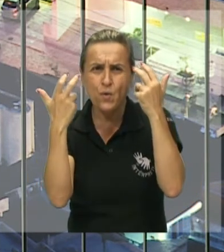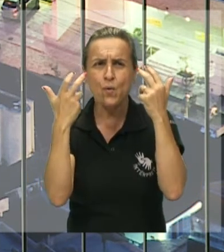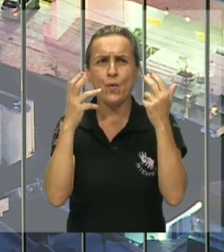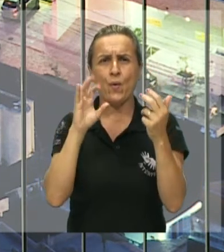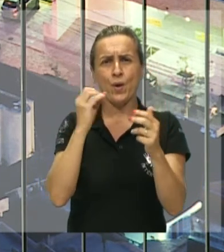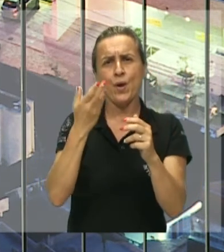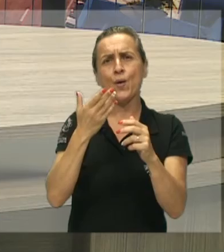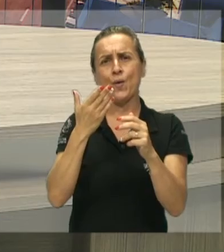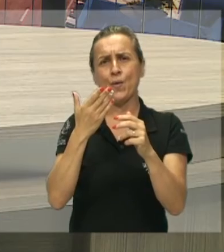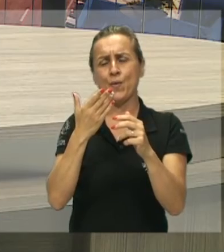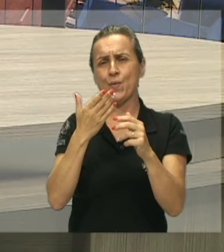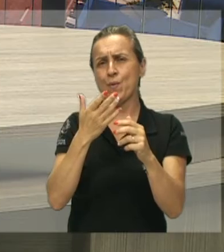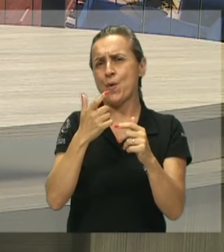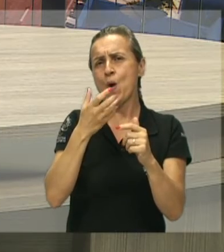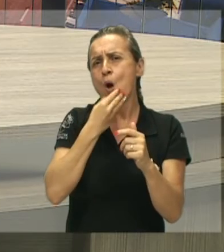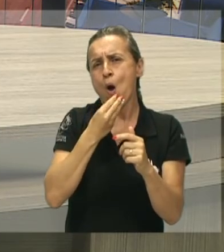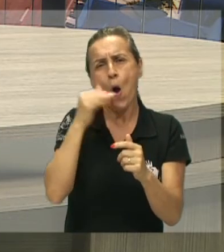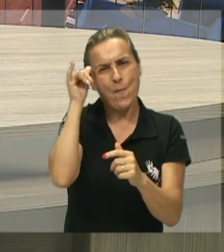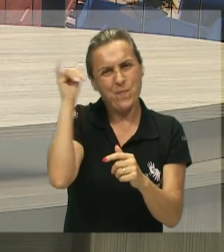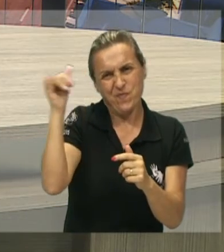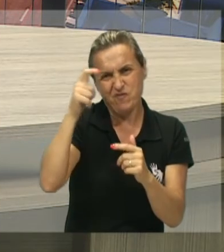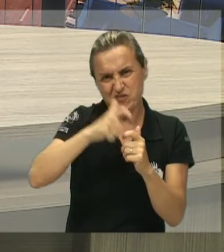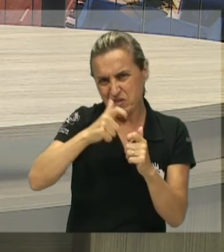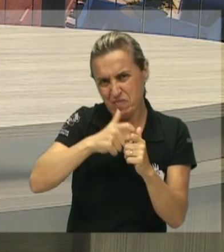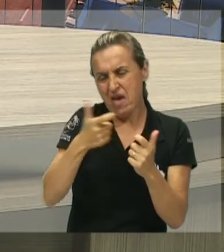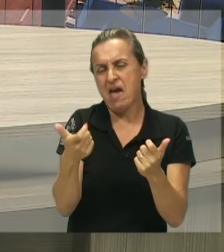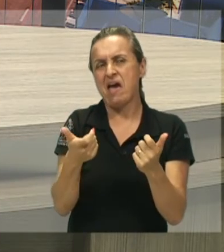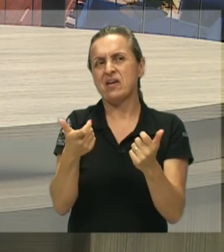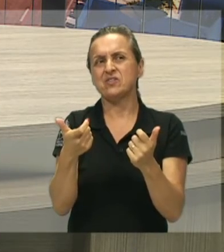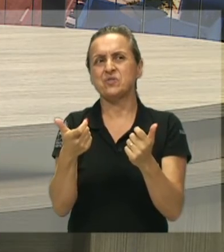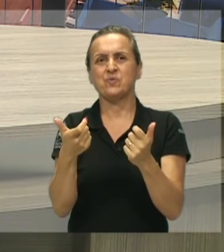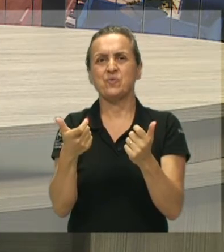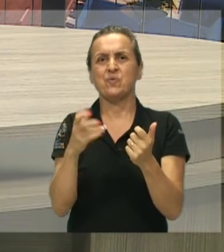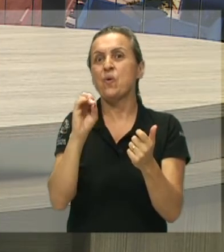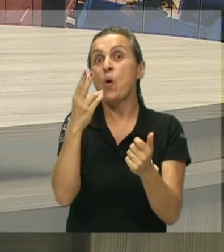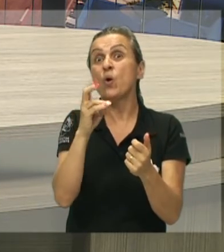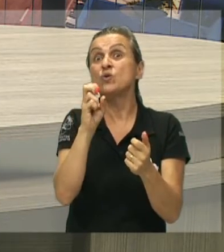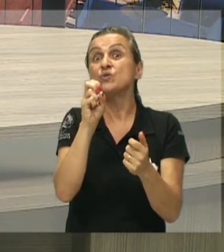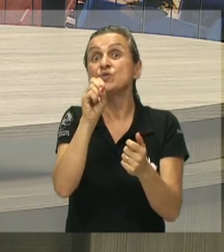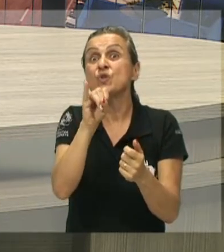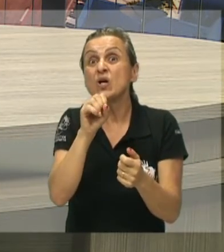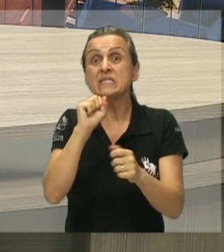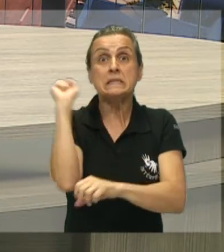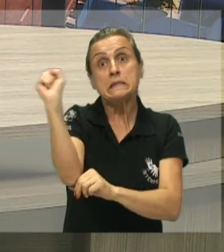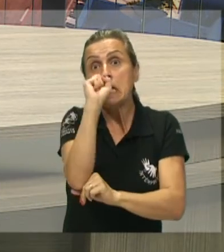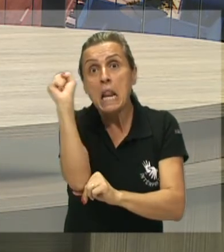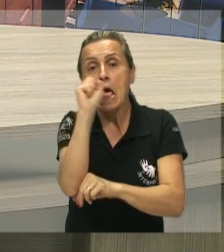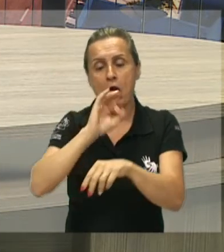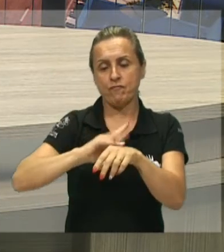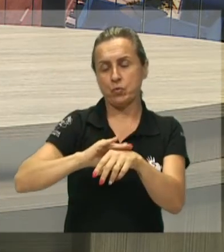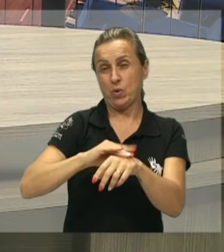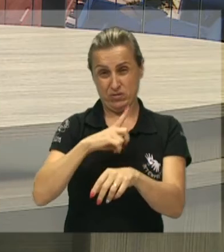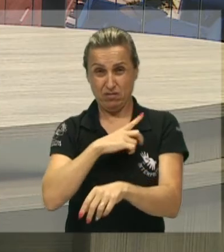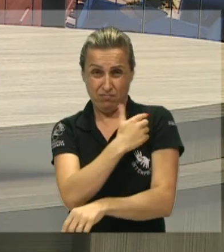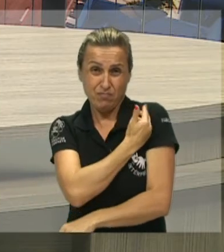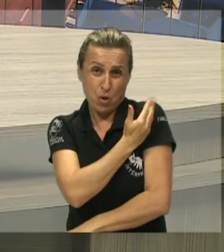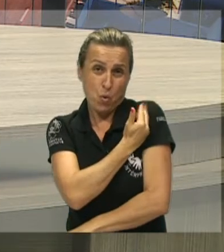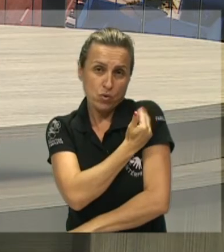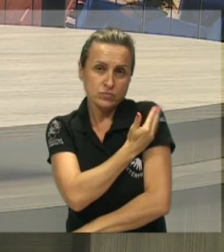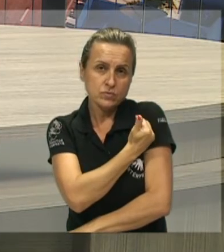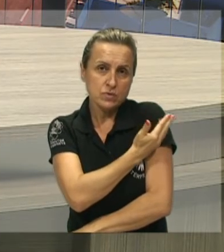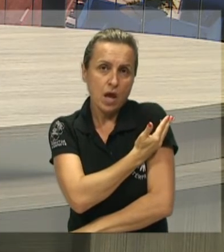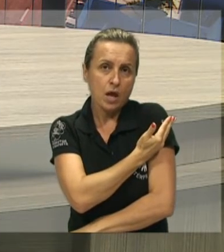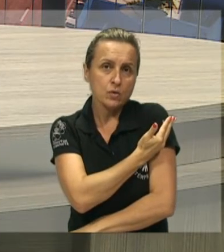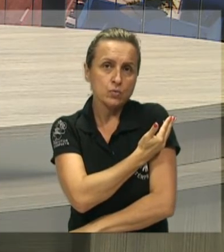não vão ao médico, deixam para ir só quando já estão doentes, ou tem certo preconceito com relação